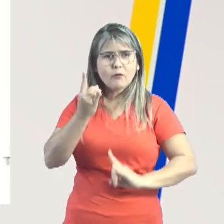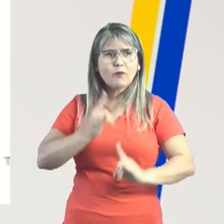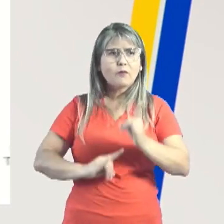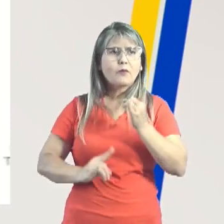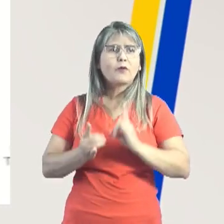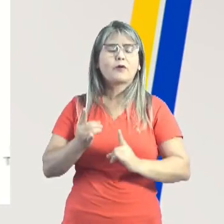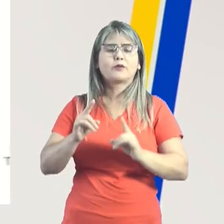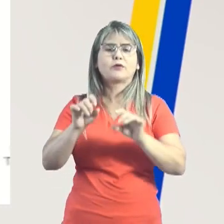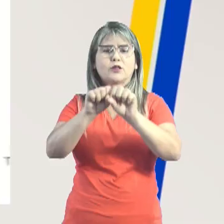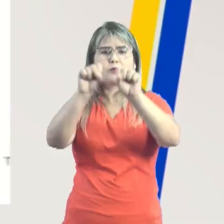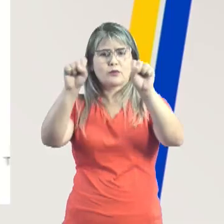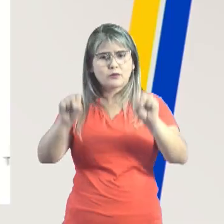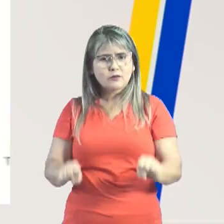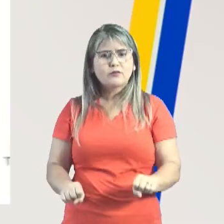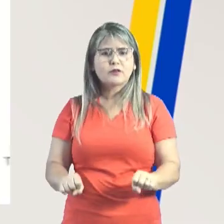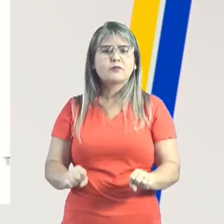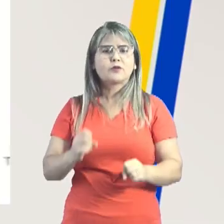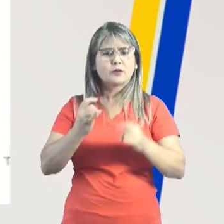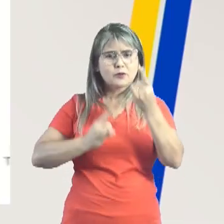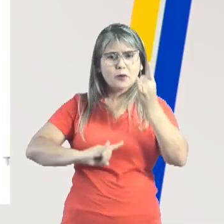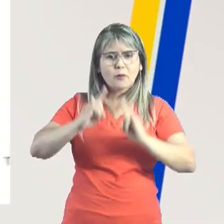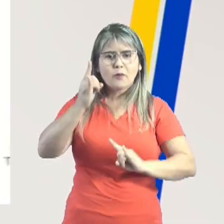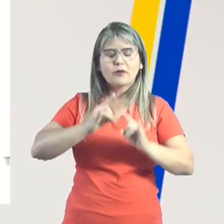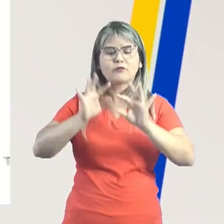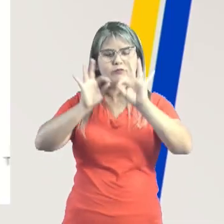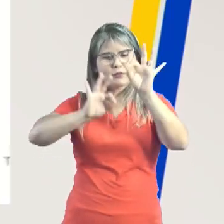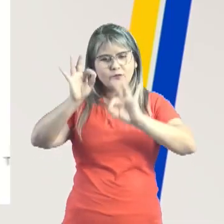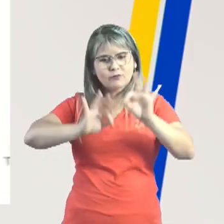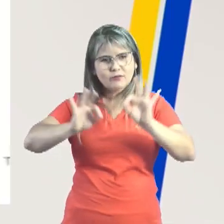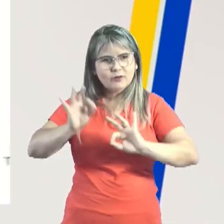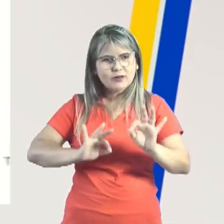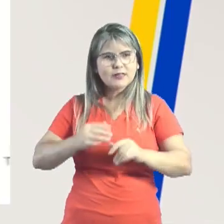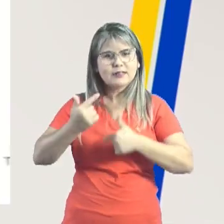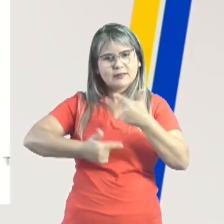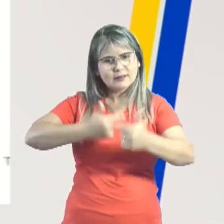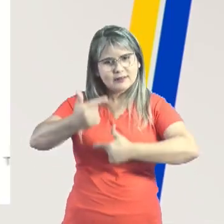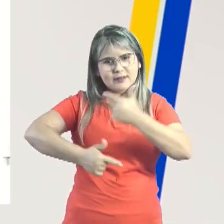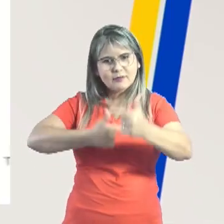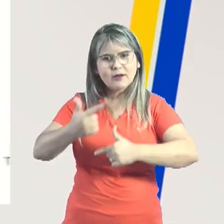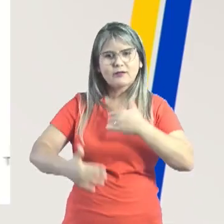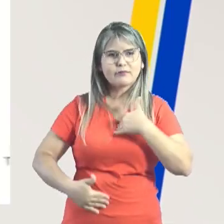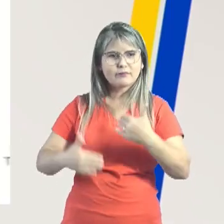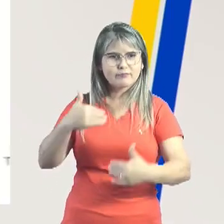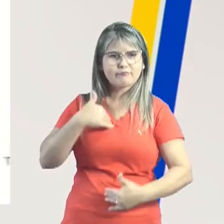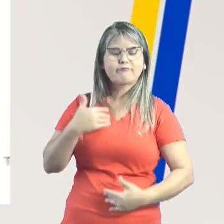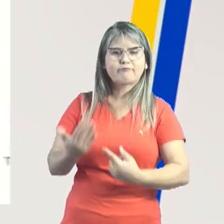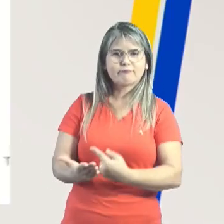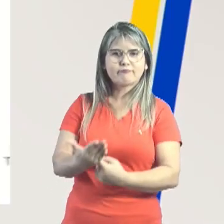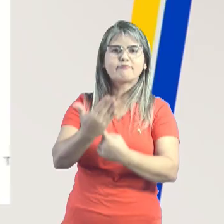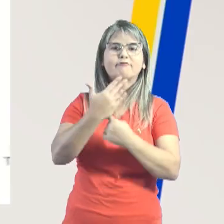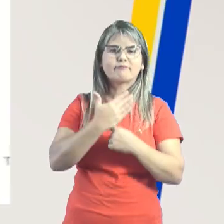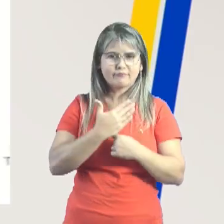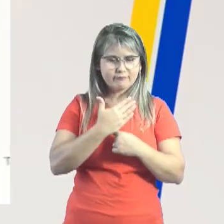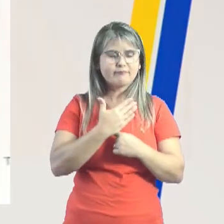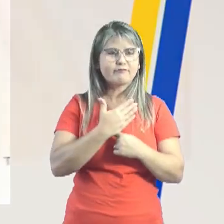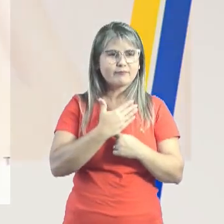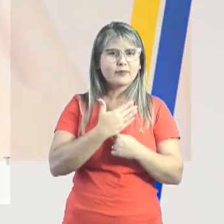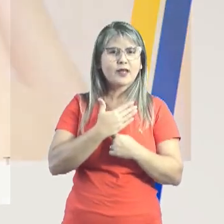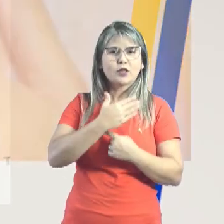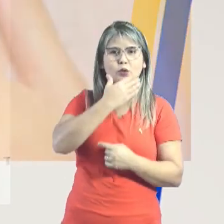sistema endócrino ali, a nível de testículo e ovário, que vão